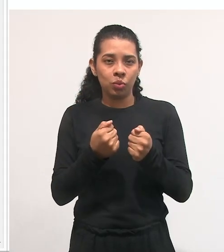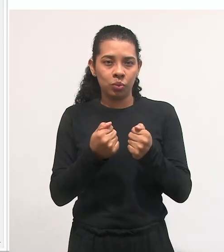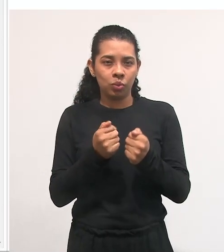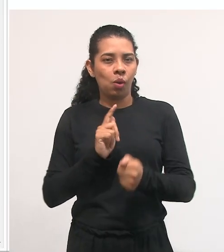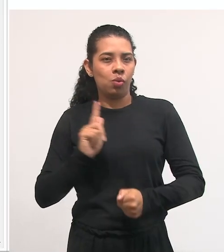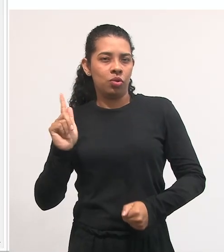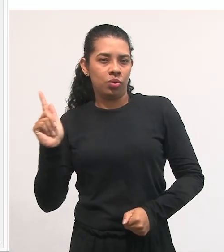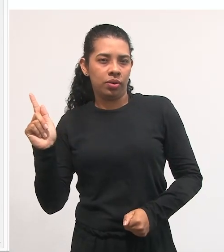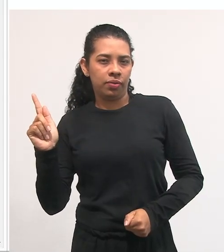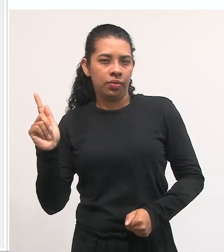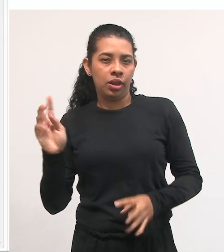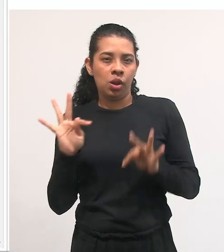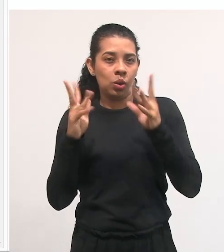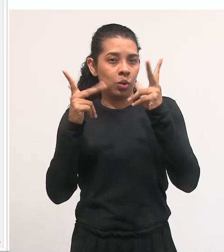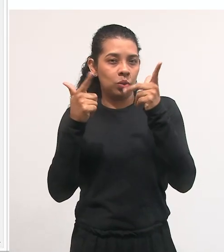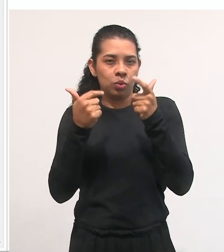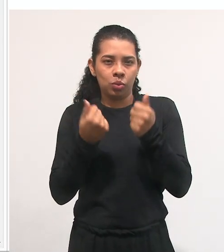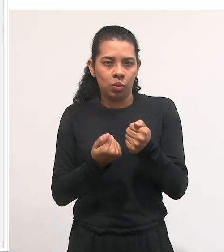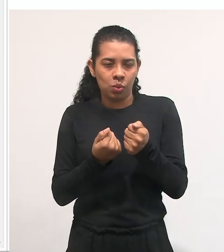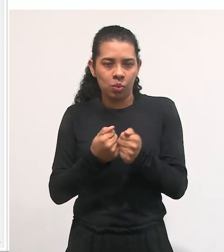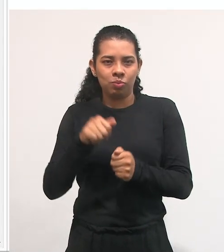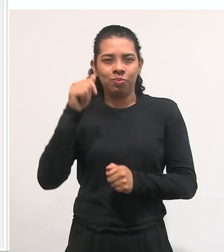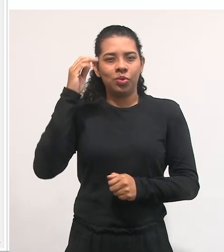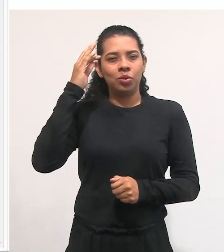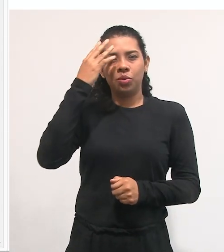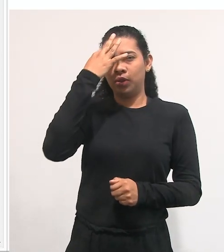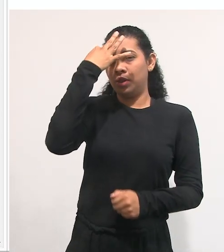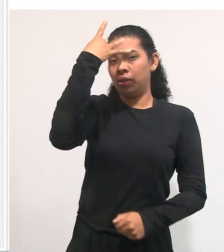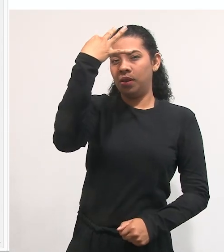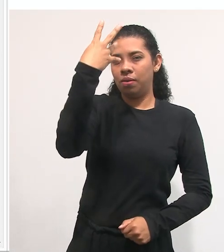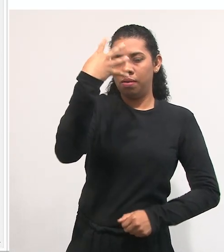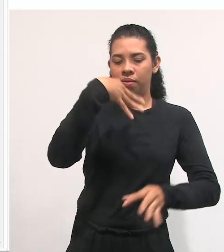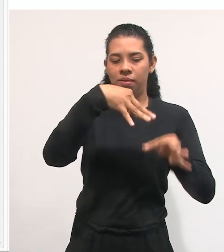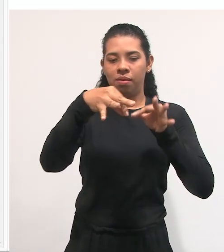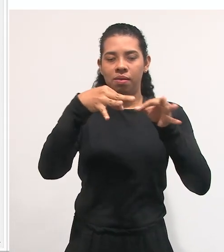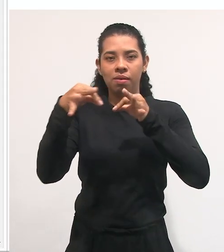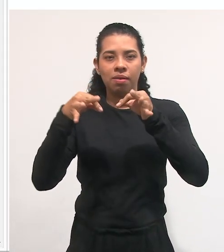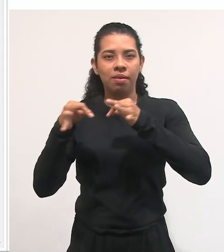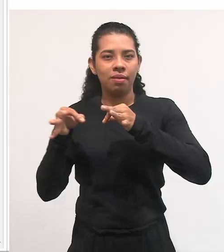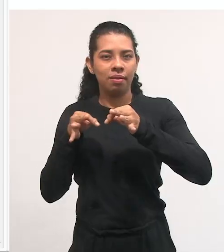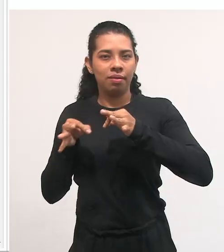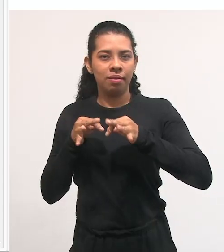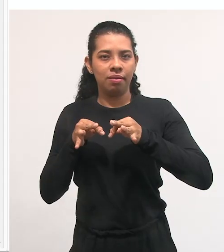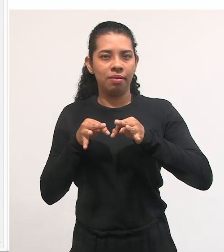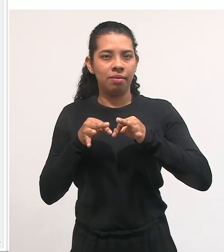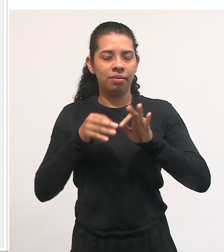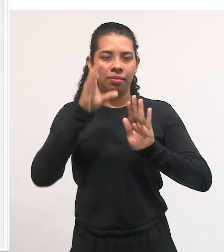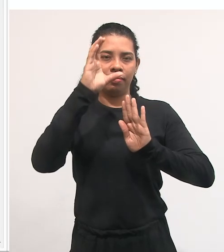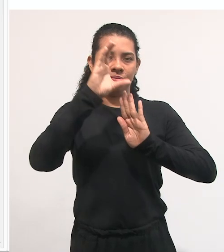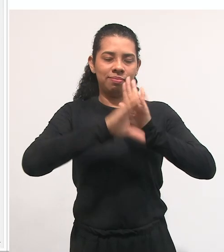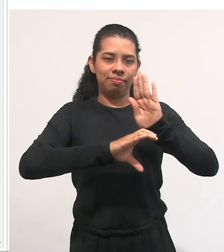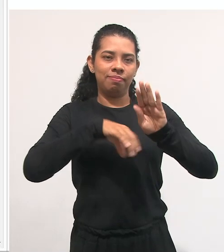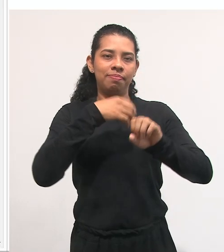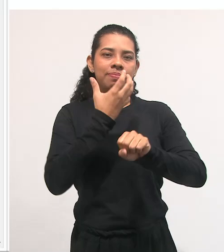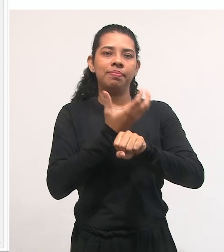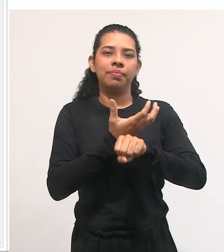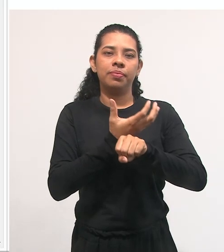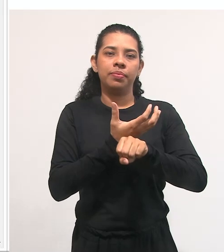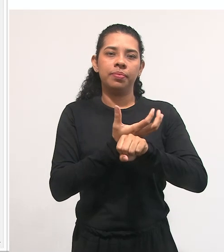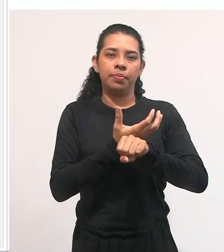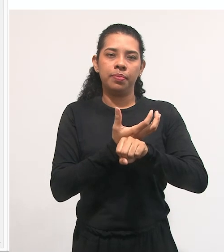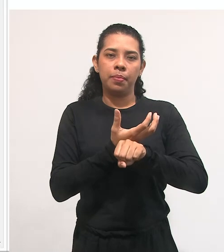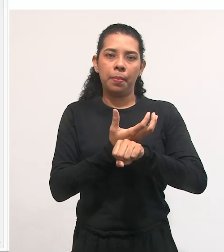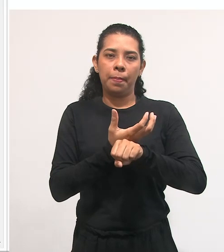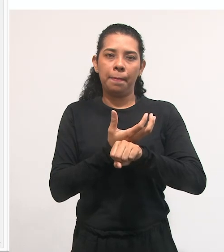de concepções, teorias e compreensões da forma de organização curricular na LDB.